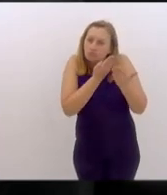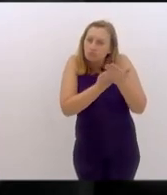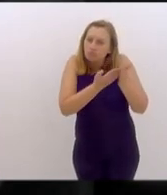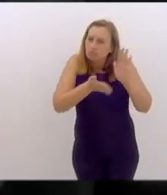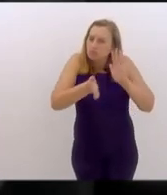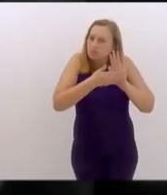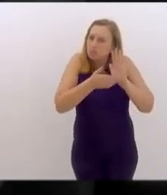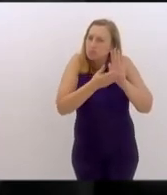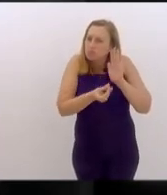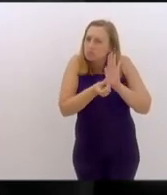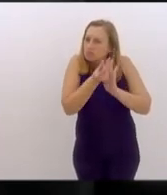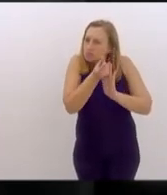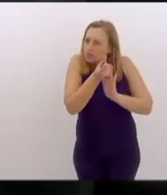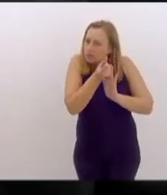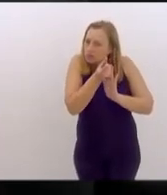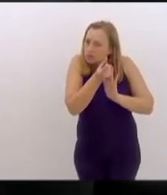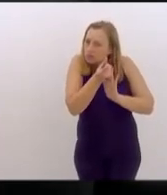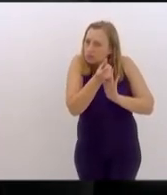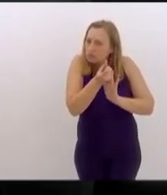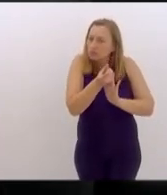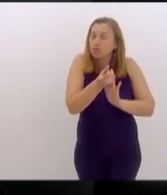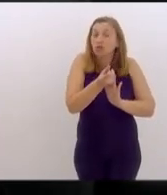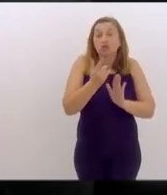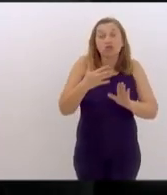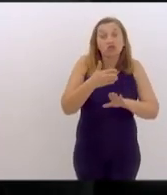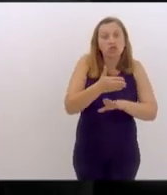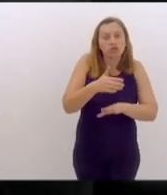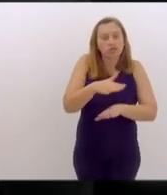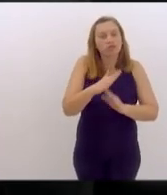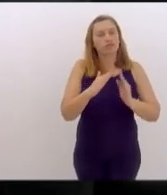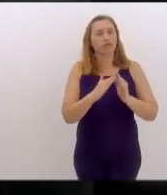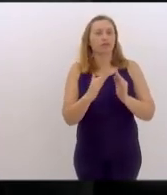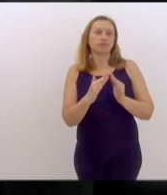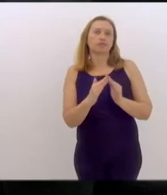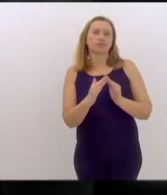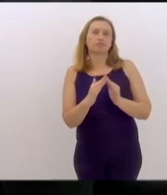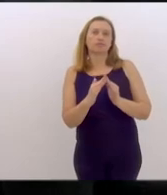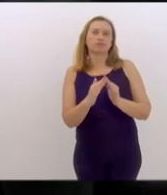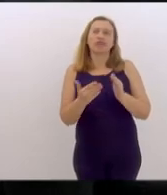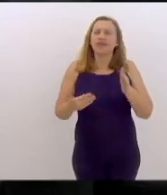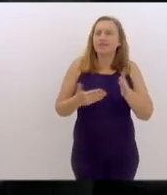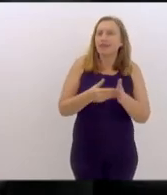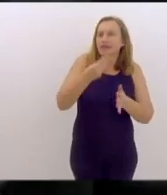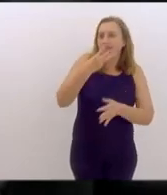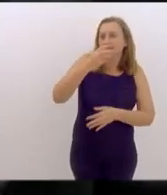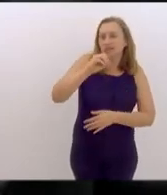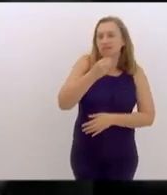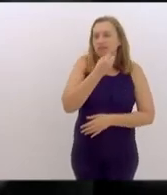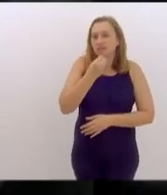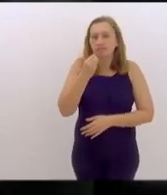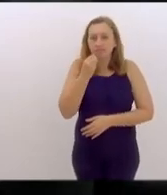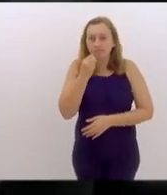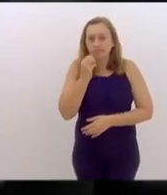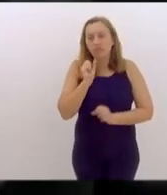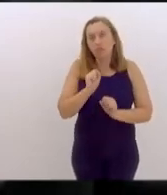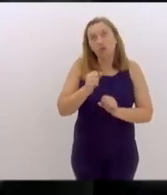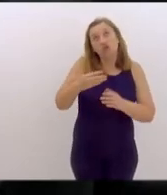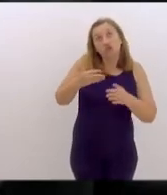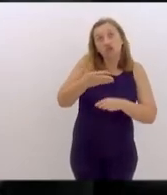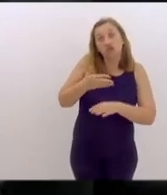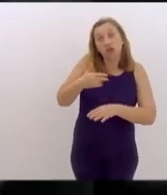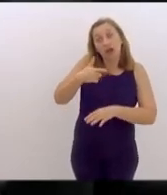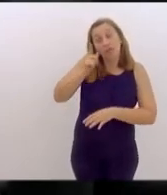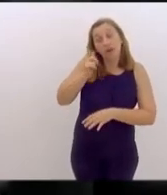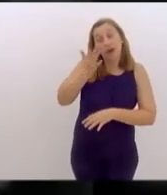proposta orçamentária que eu tenho que chegar na casa até trinta de Setembro pode chegar amanhã